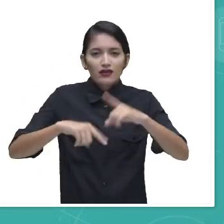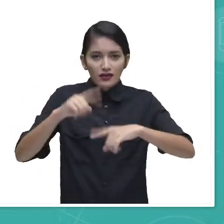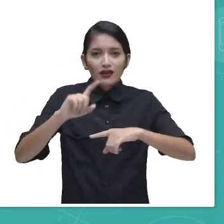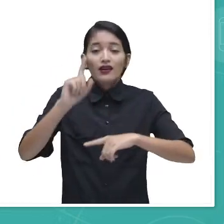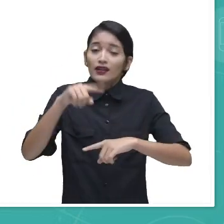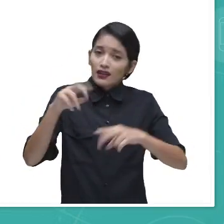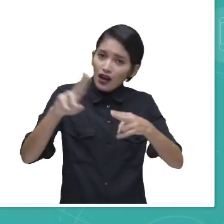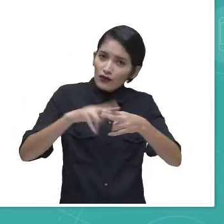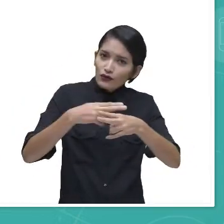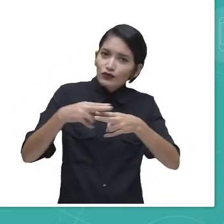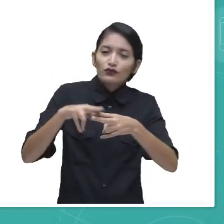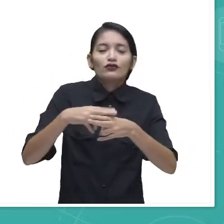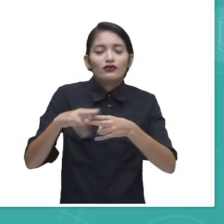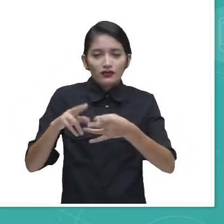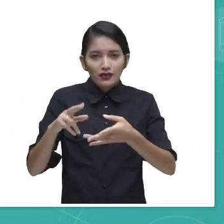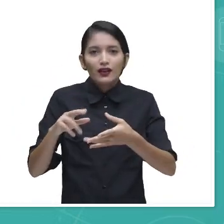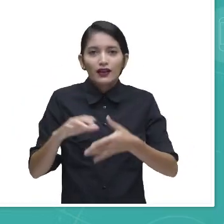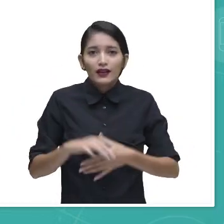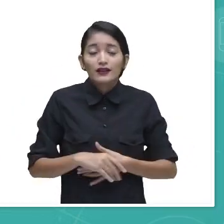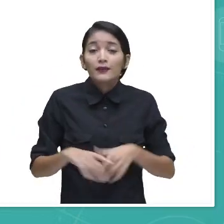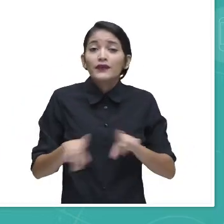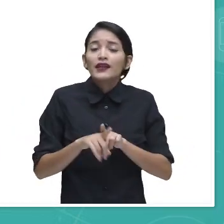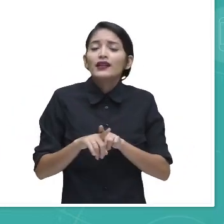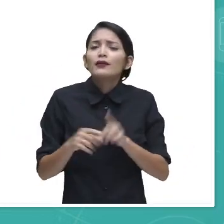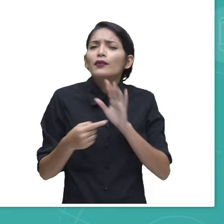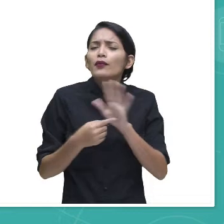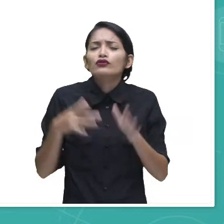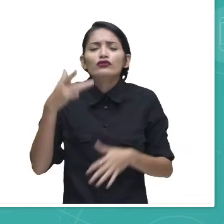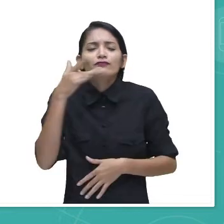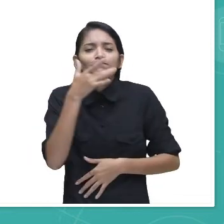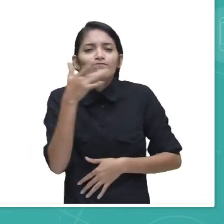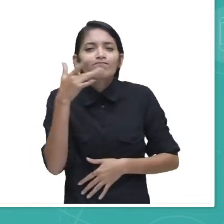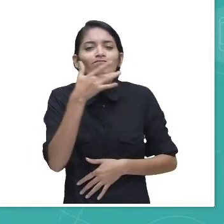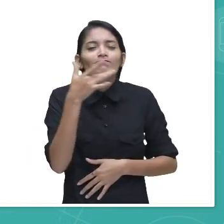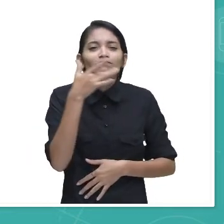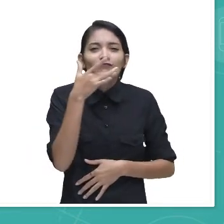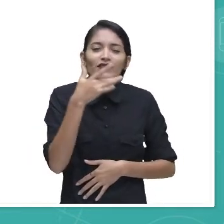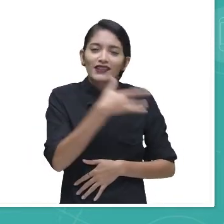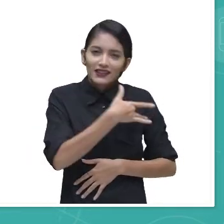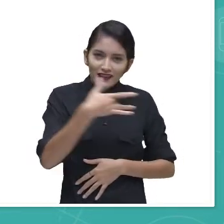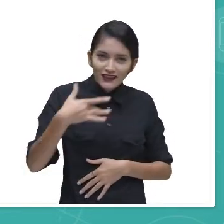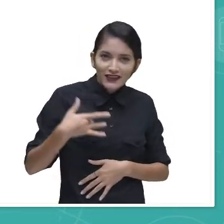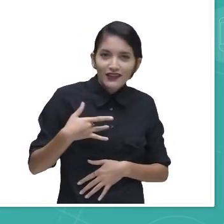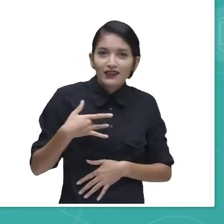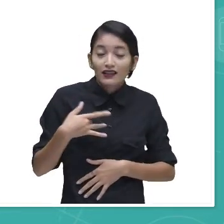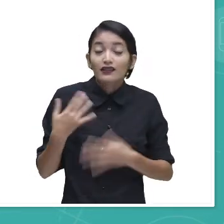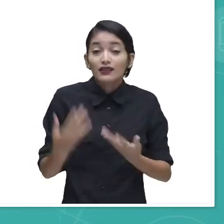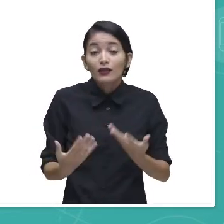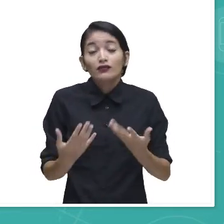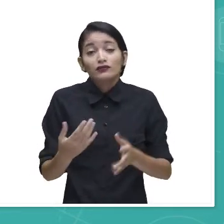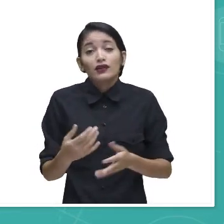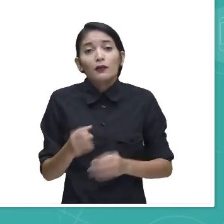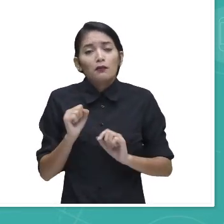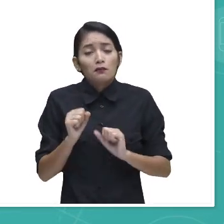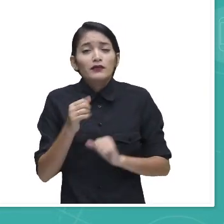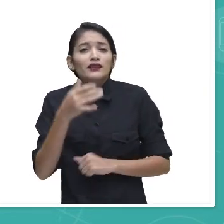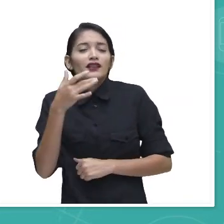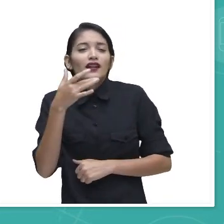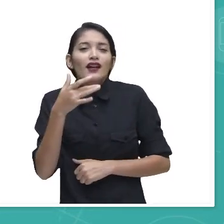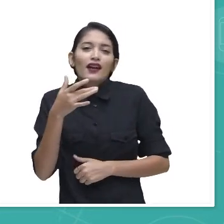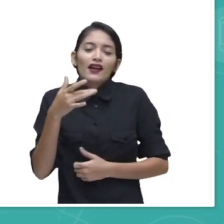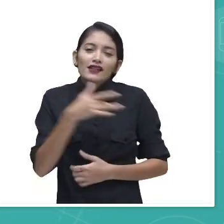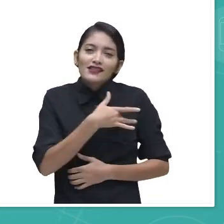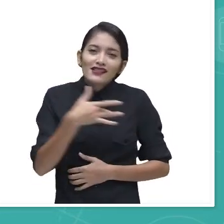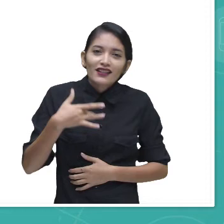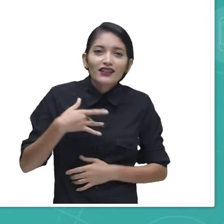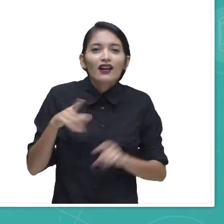é a barrinha de chocolate, e exalta o sabor delicioso e saudável. Ou seja, além de ele ser delicioso, ele é